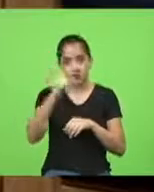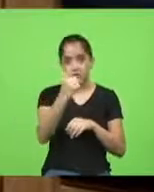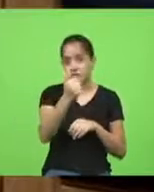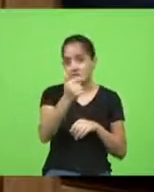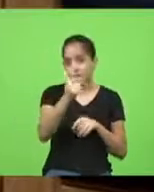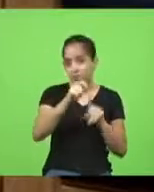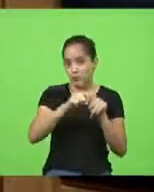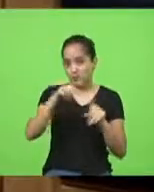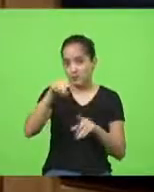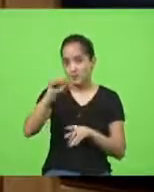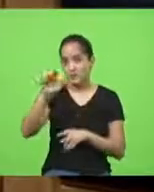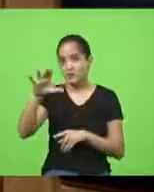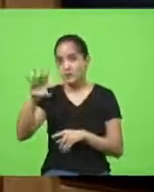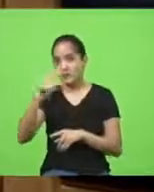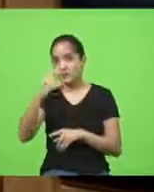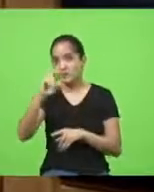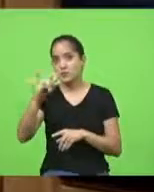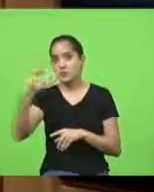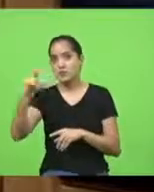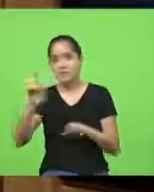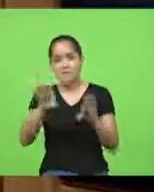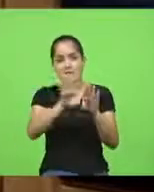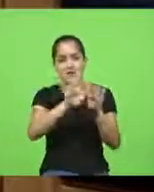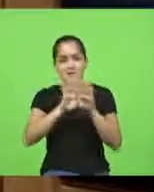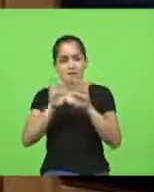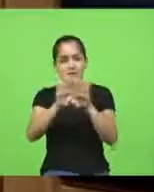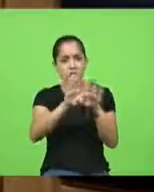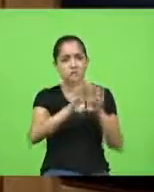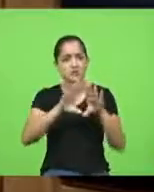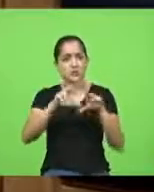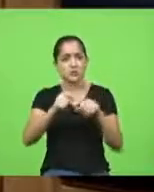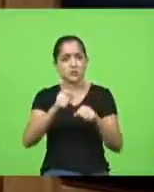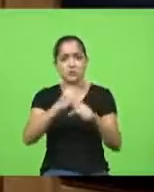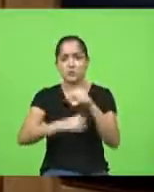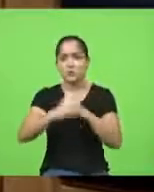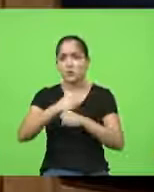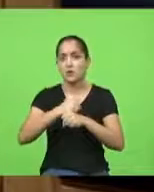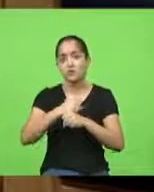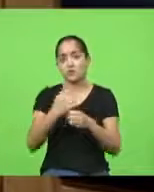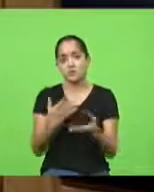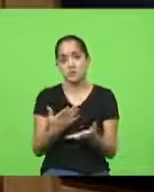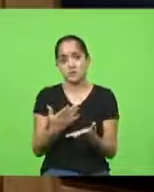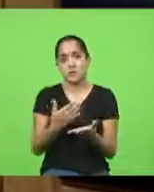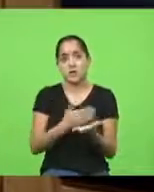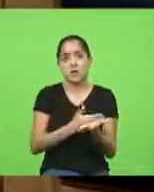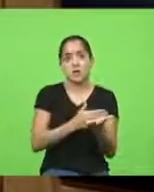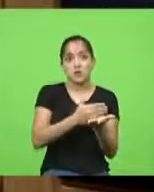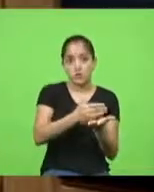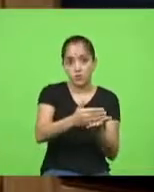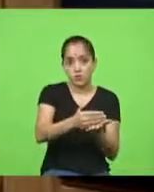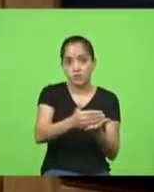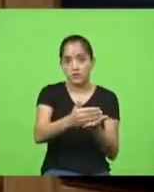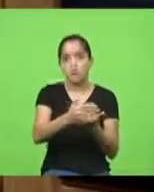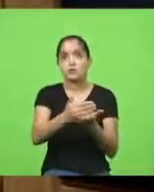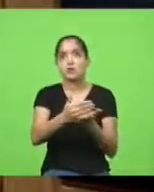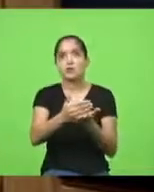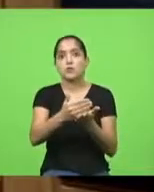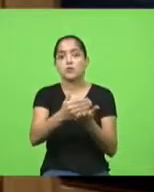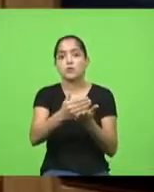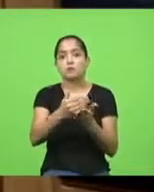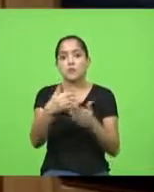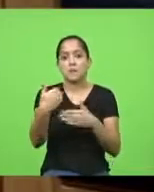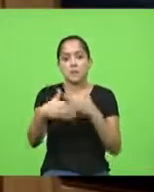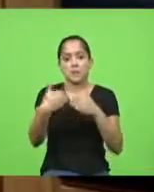março de 2020, onde se fechou tudo imediatamente, se começou uma série